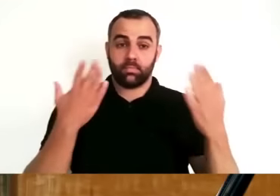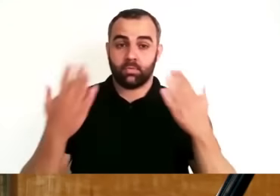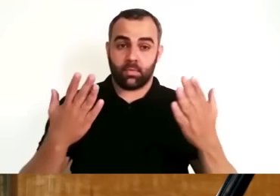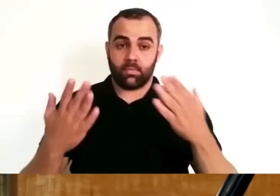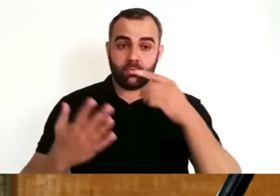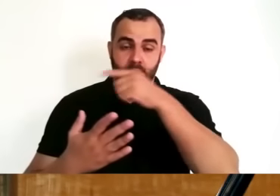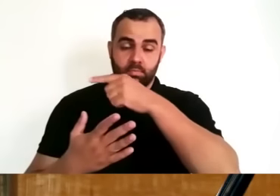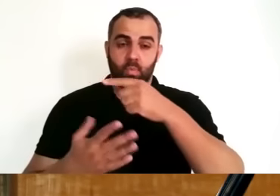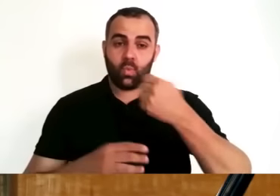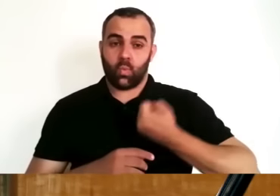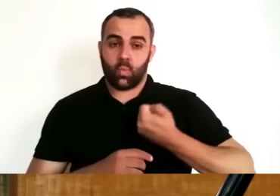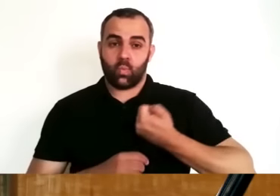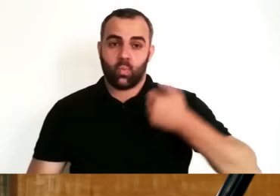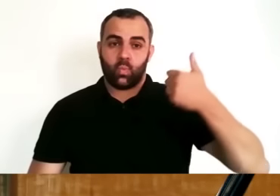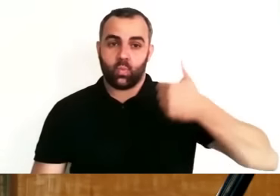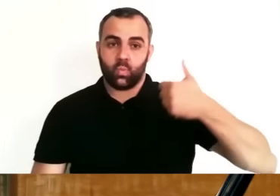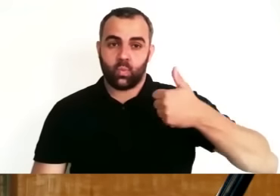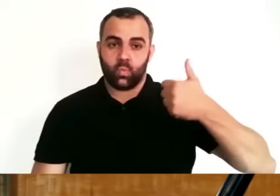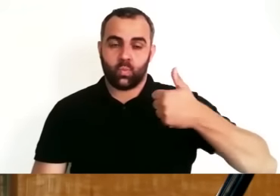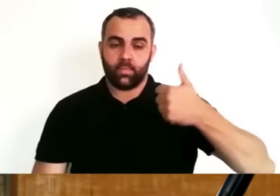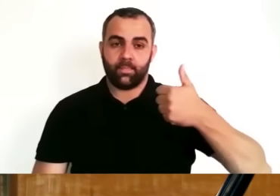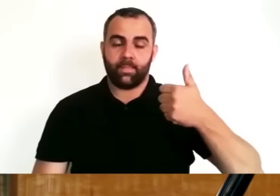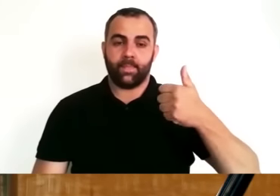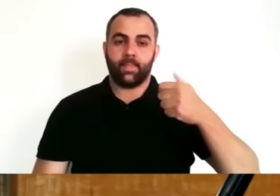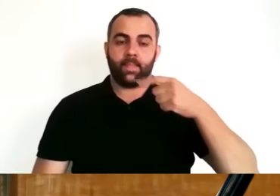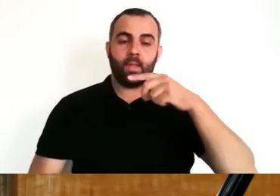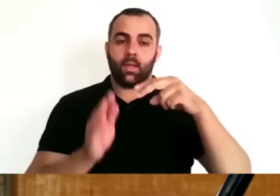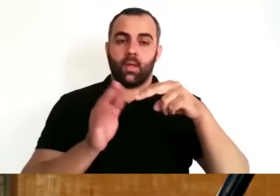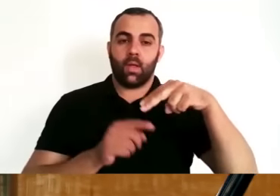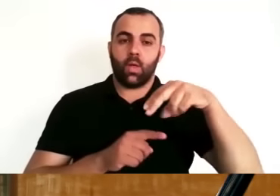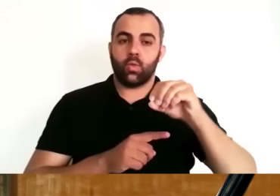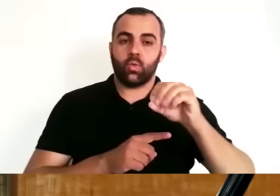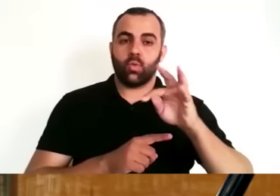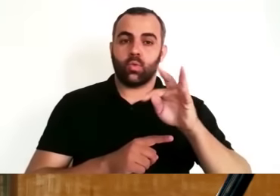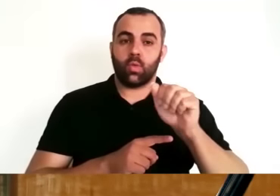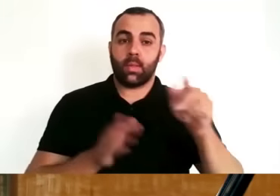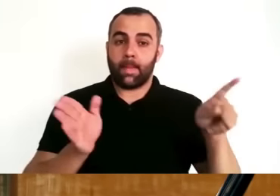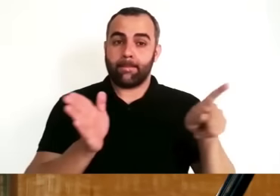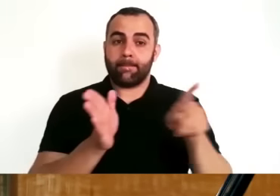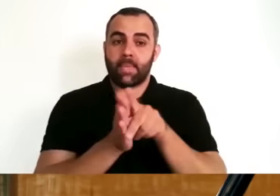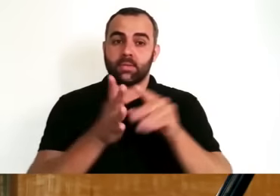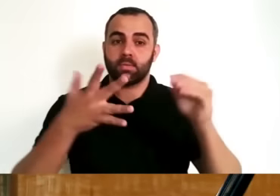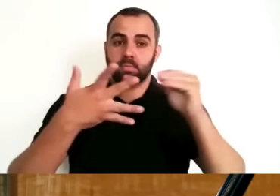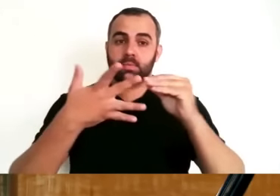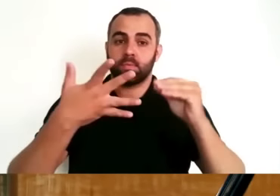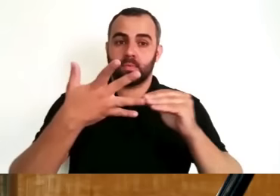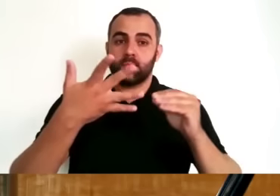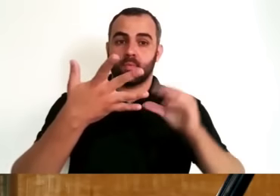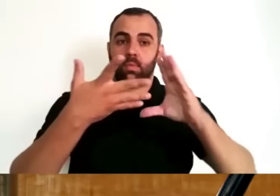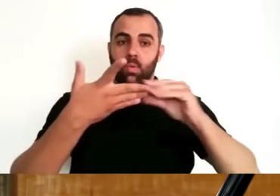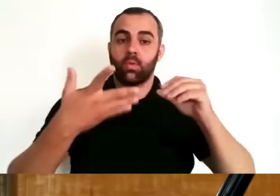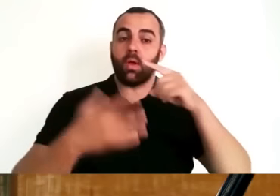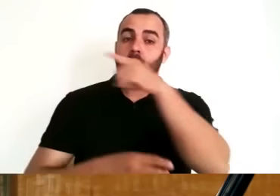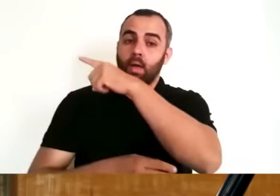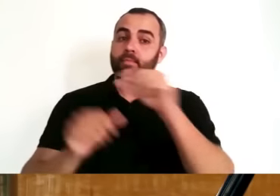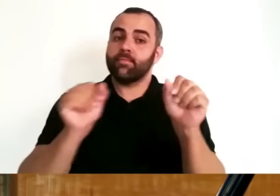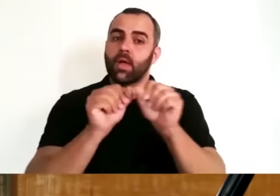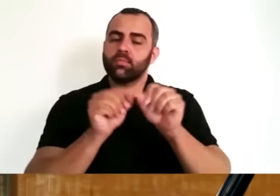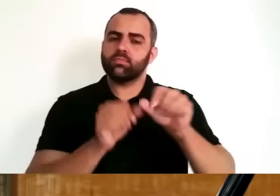Esse parâmetro número 1, da nota pertencer ao acorde, eu fiz as minhas